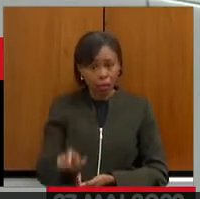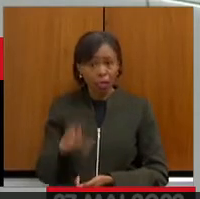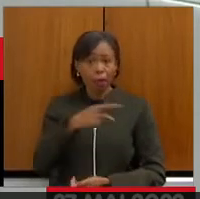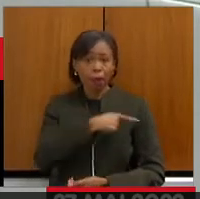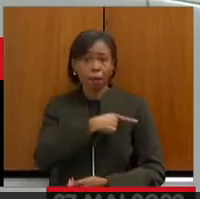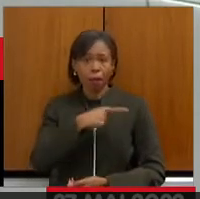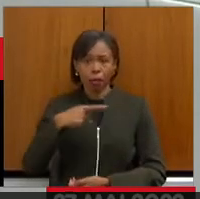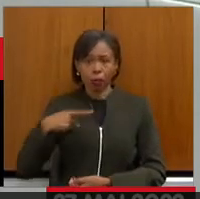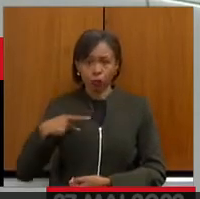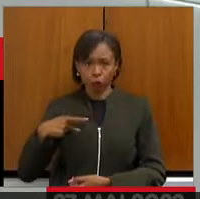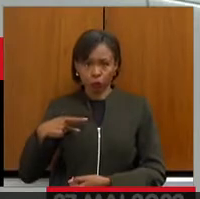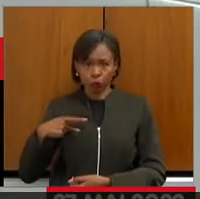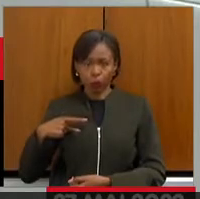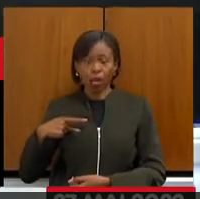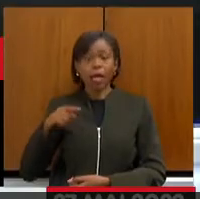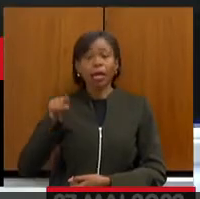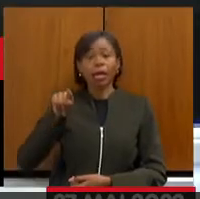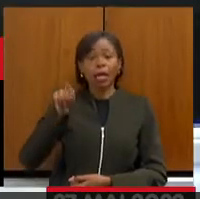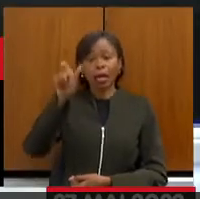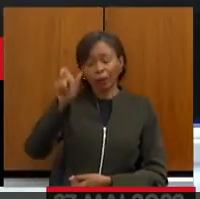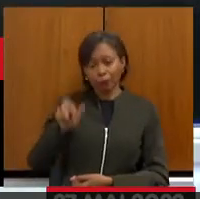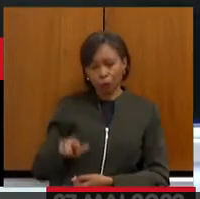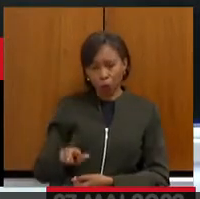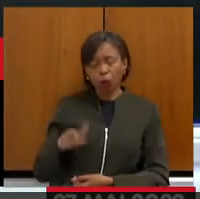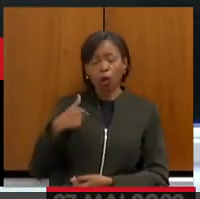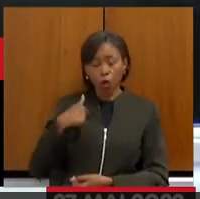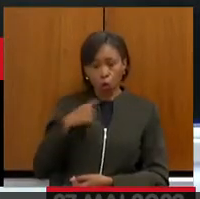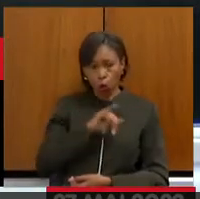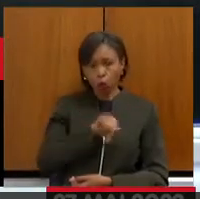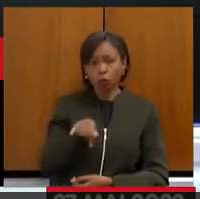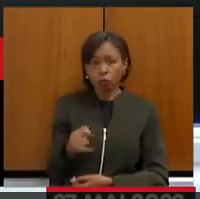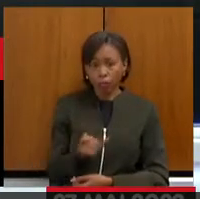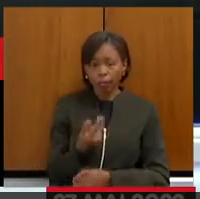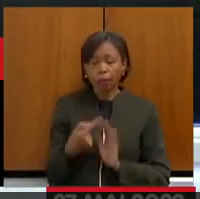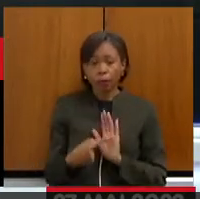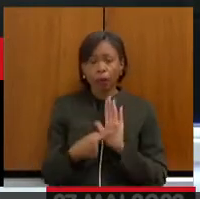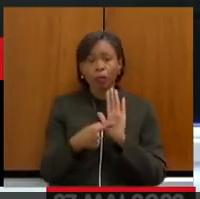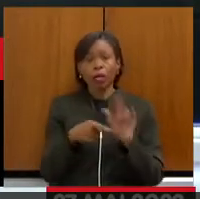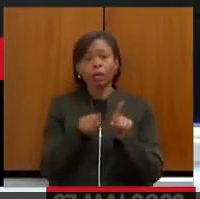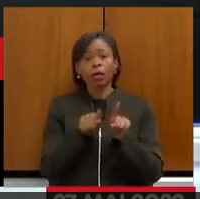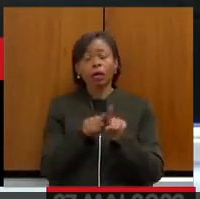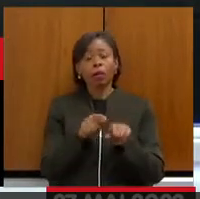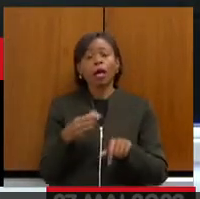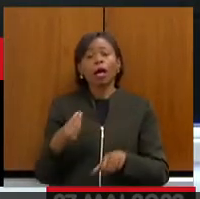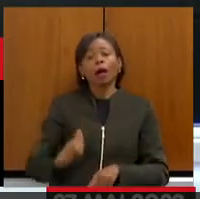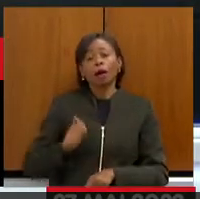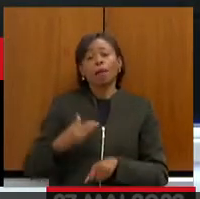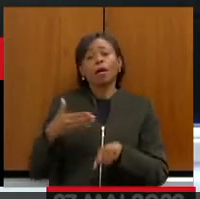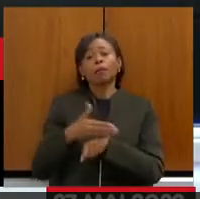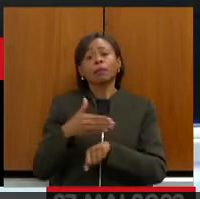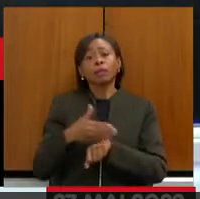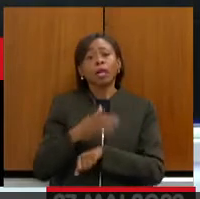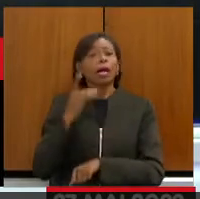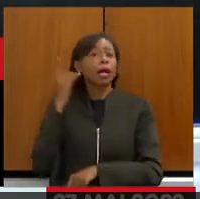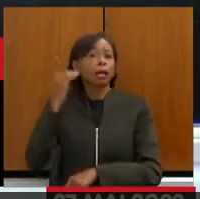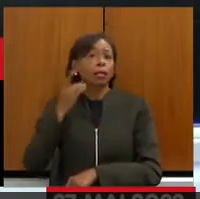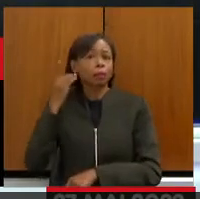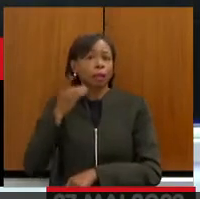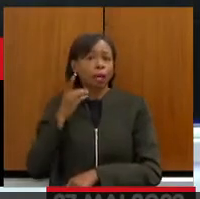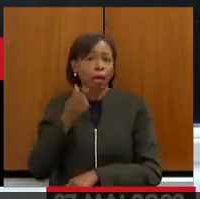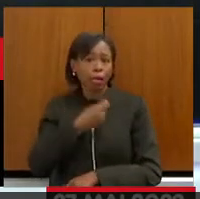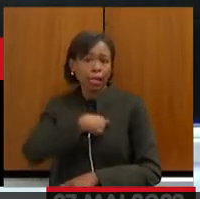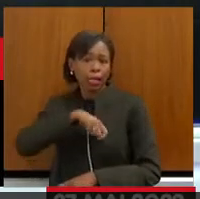pastora e na pessoa dela eu aproveito para registrar a participação da nossa colega deputada